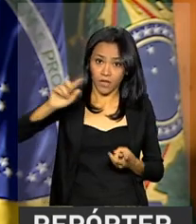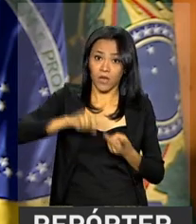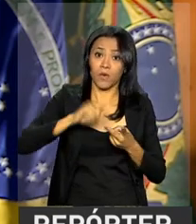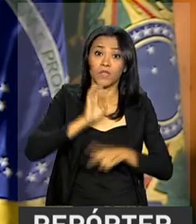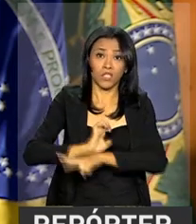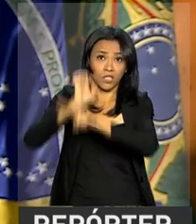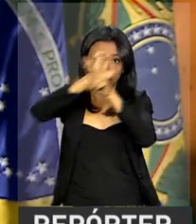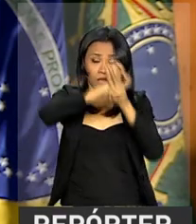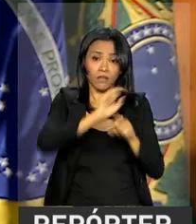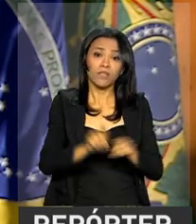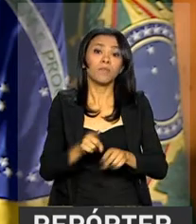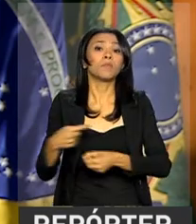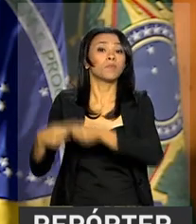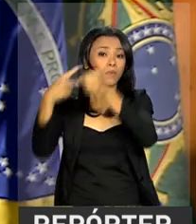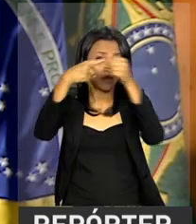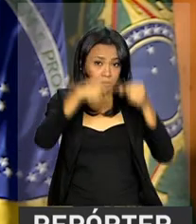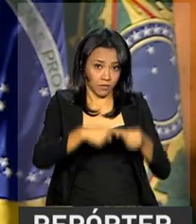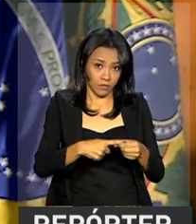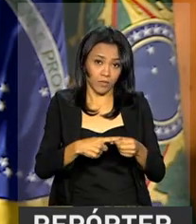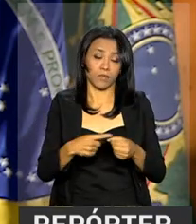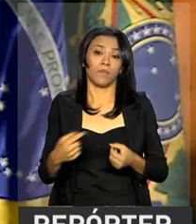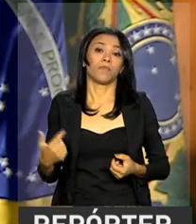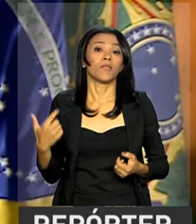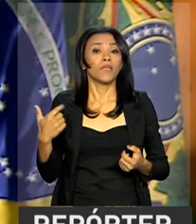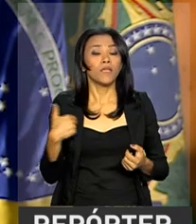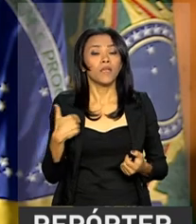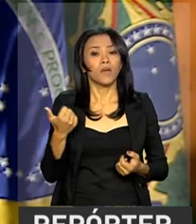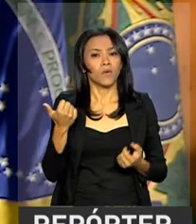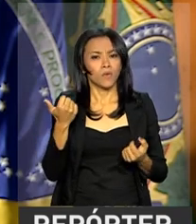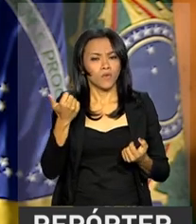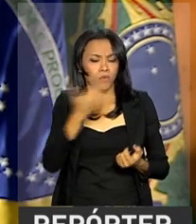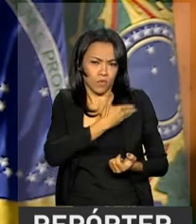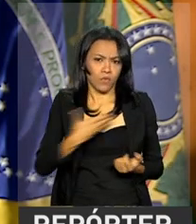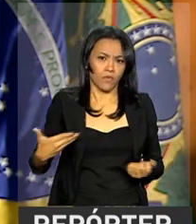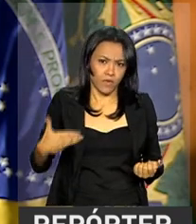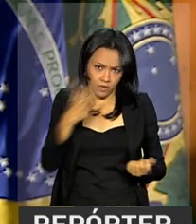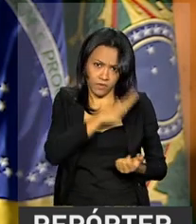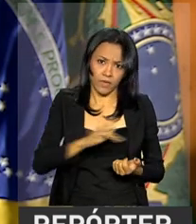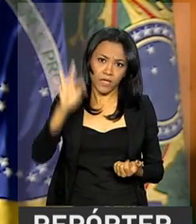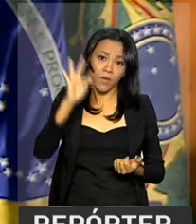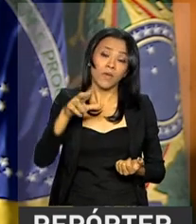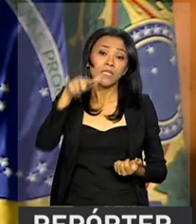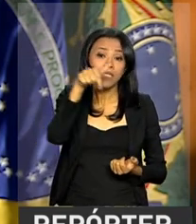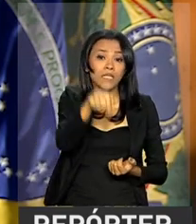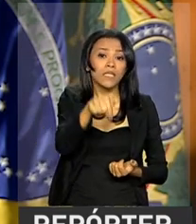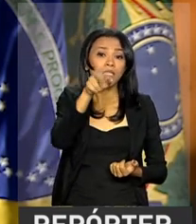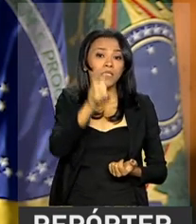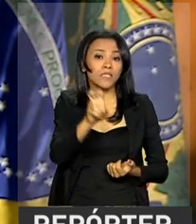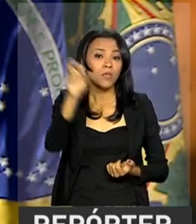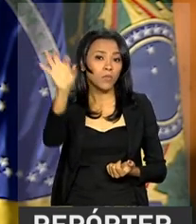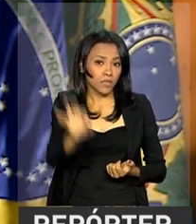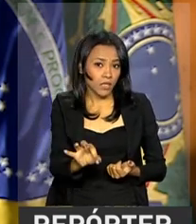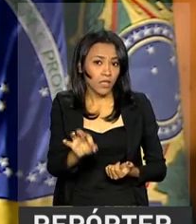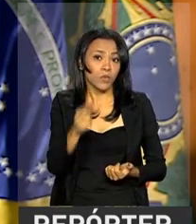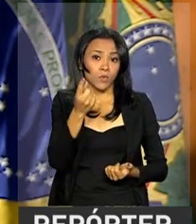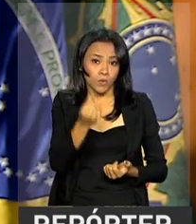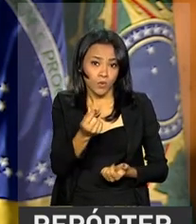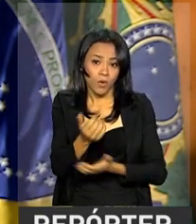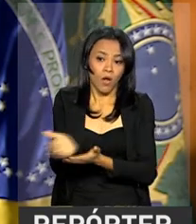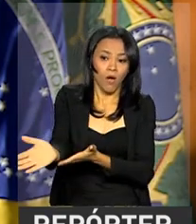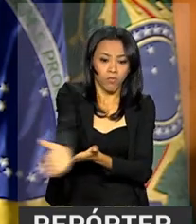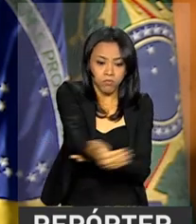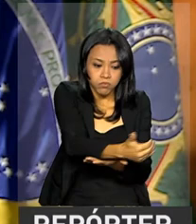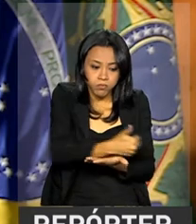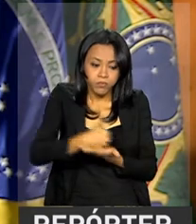municípios. E ainda saliento, em nível federal, 75% dos recursos arrecadados